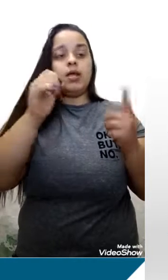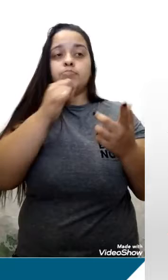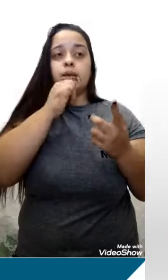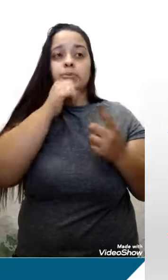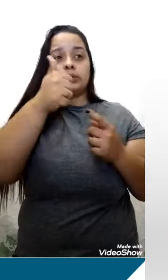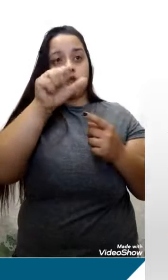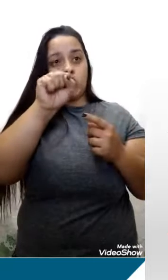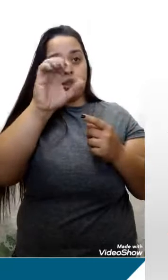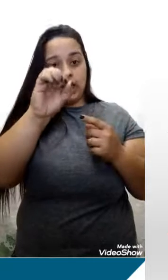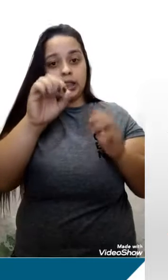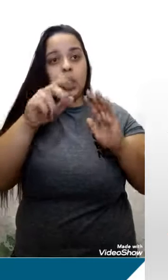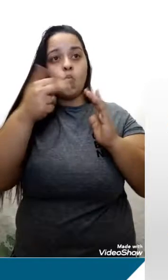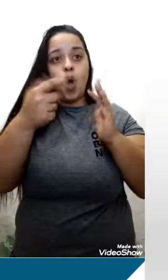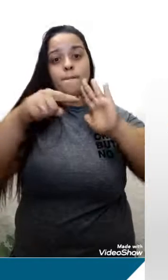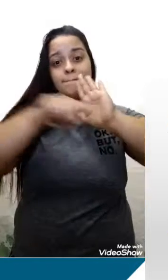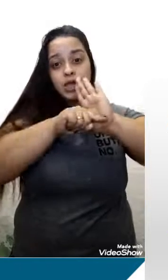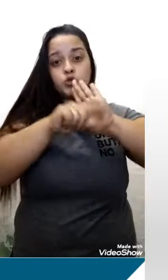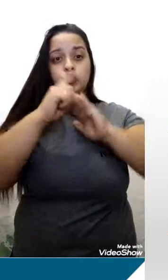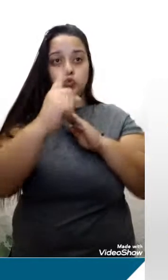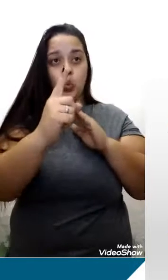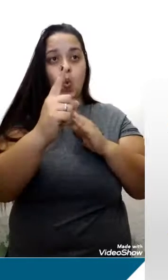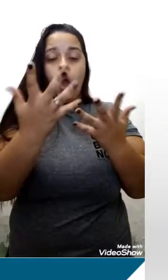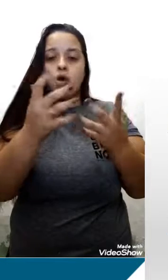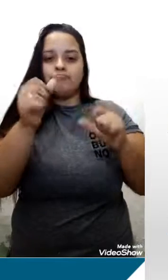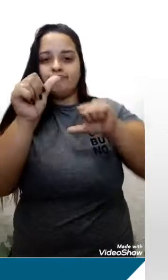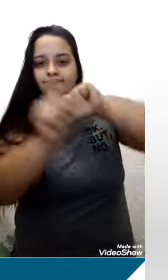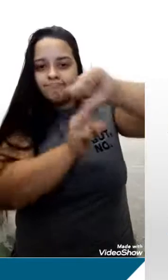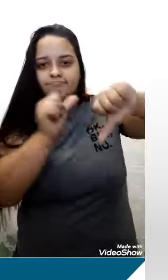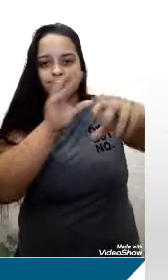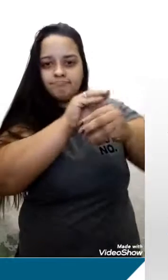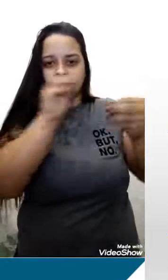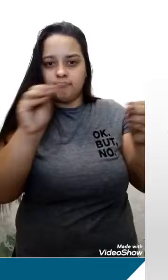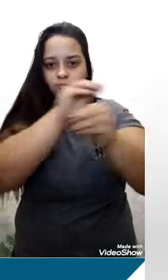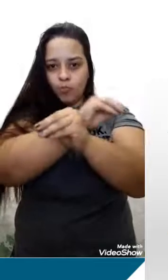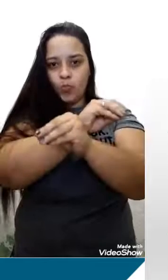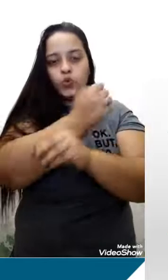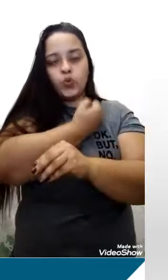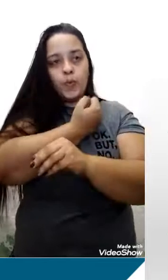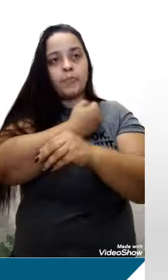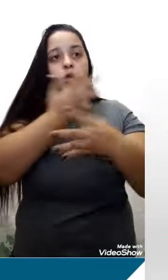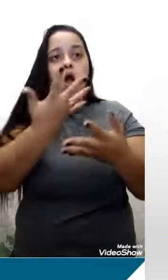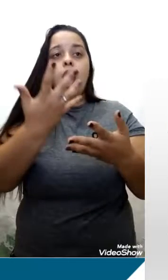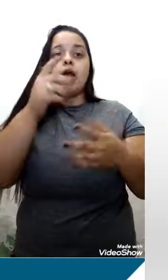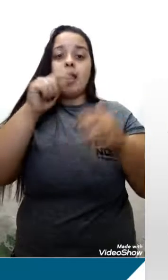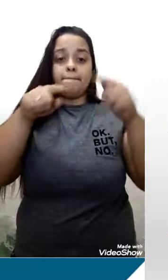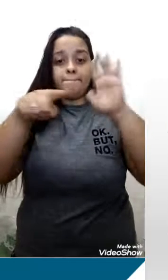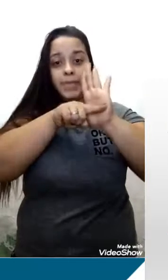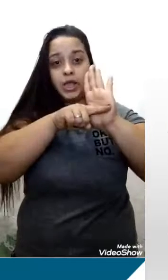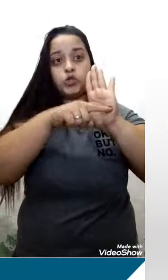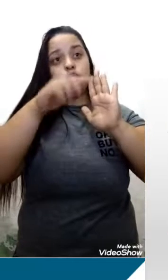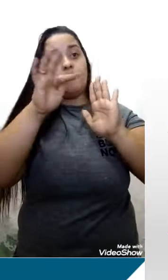de 180 é igual a menos 1, substituindo na fórmula do trabalho, teremos que trabalho é igual